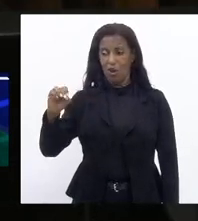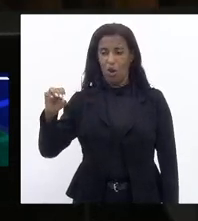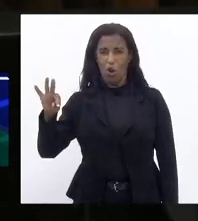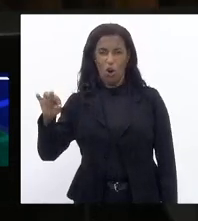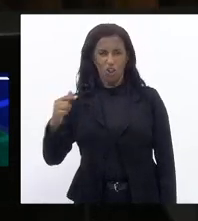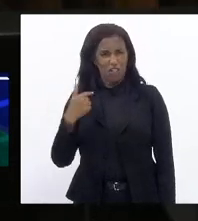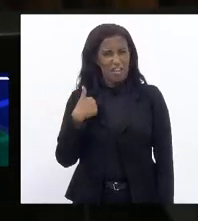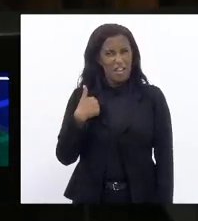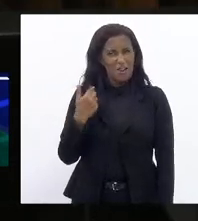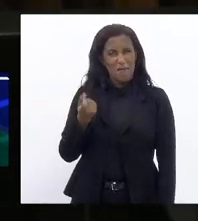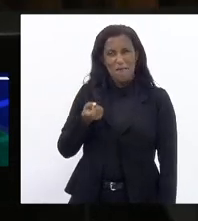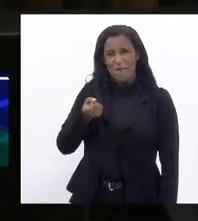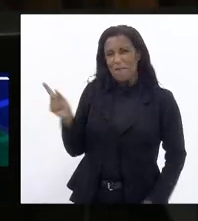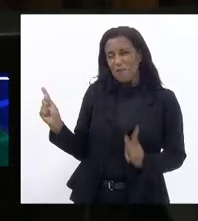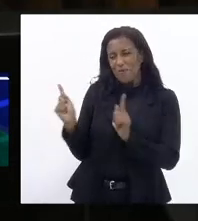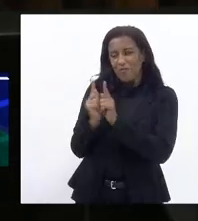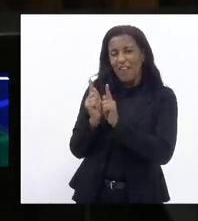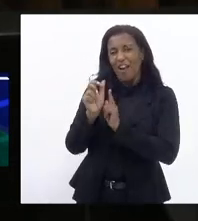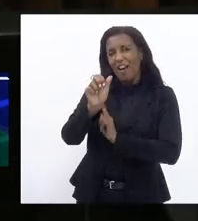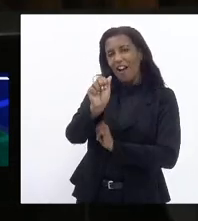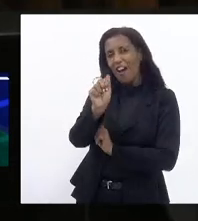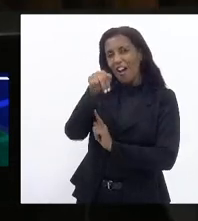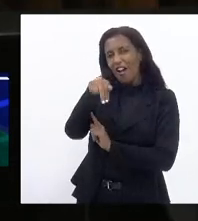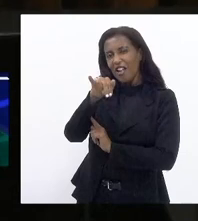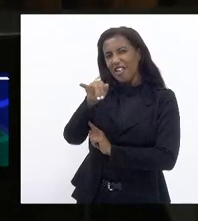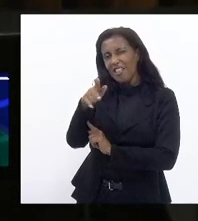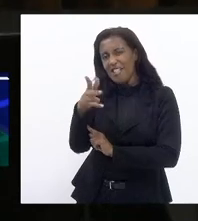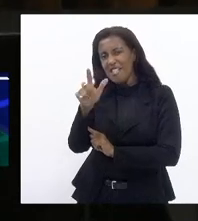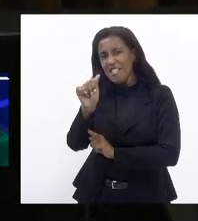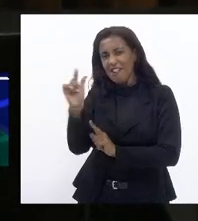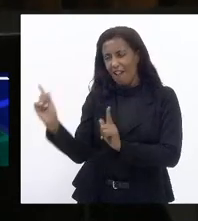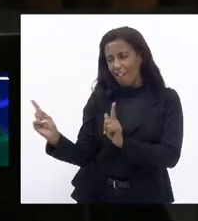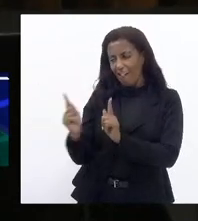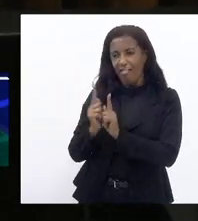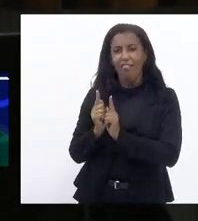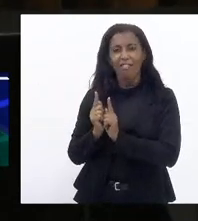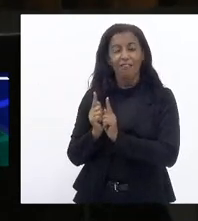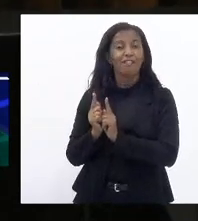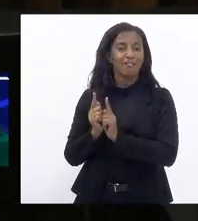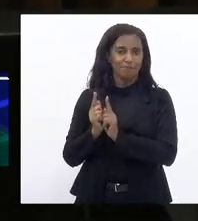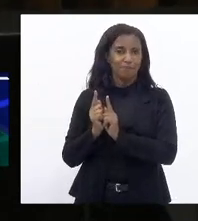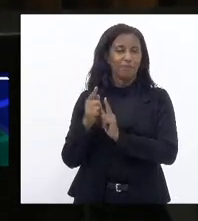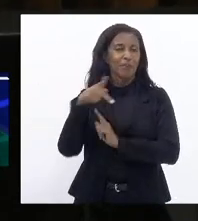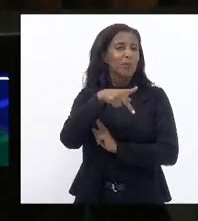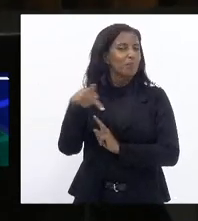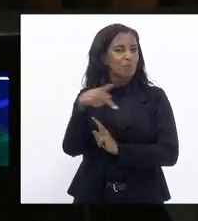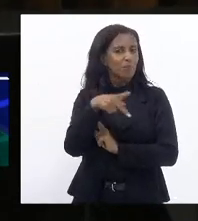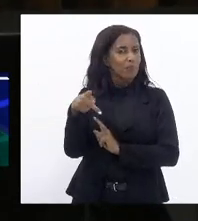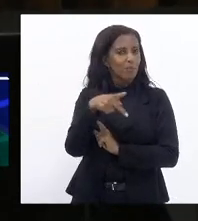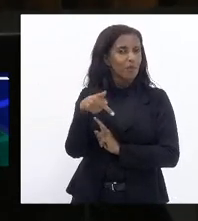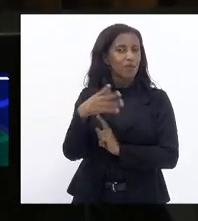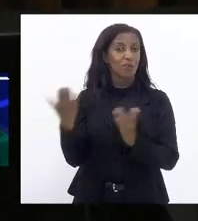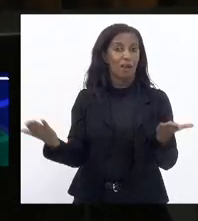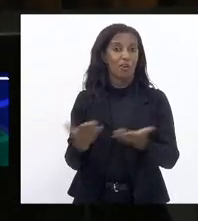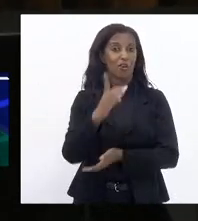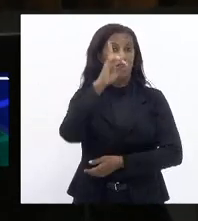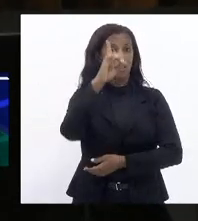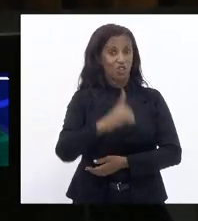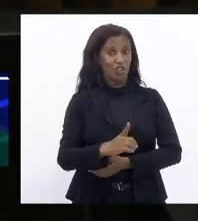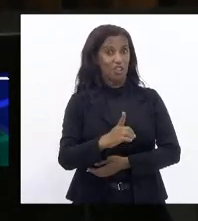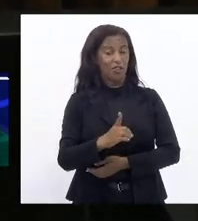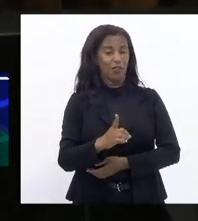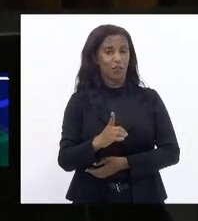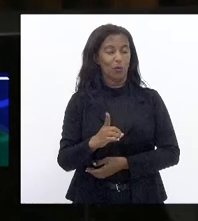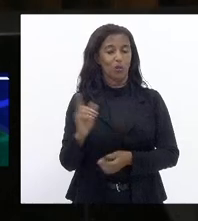às vezes a gente acaba esquecendo o nome completo, mas Ana Maria da Costa, que é professora e agora diretora eleita, ao